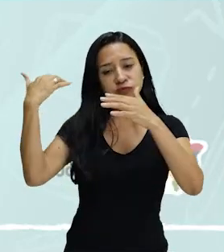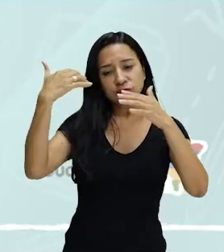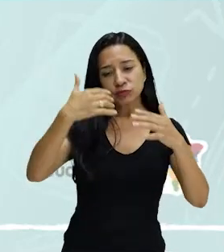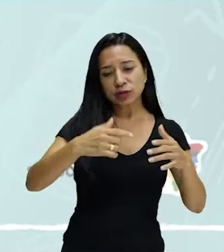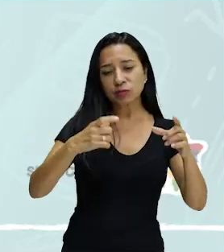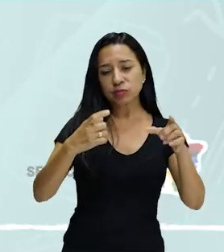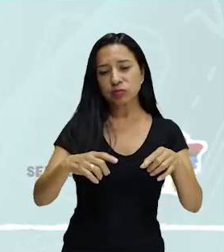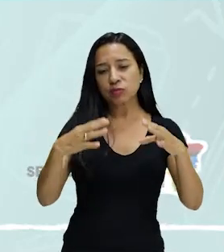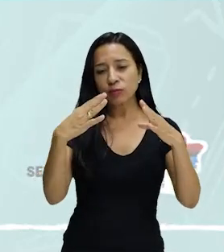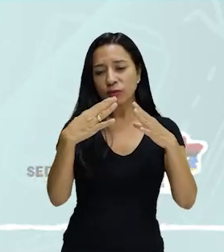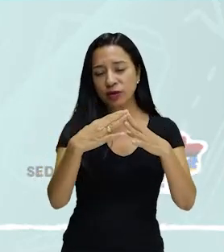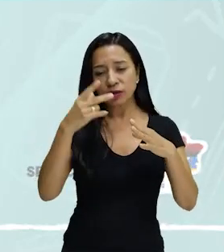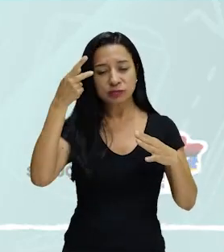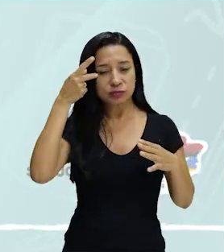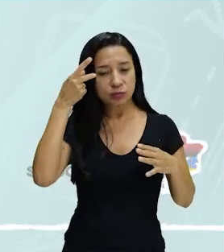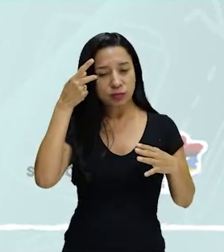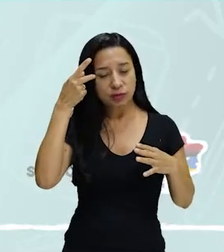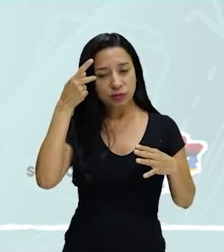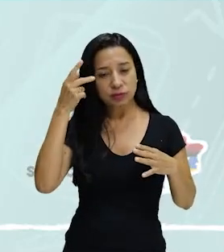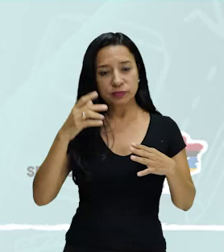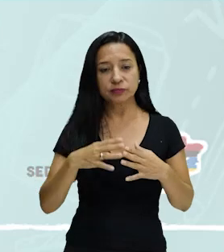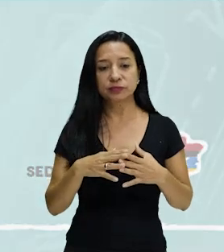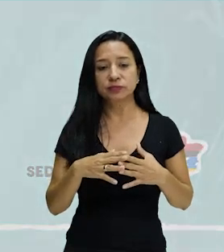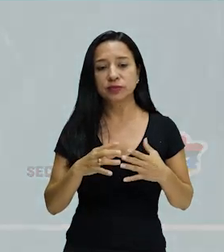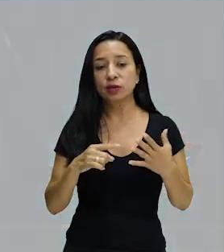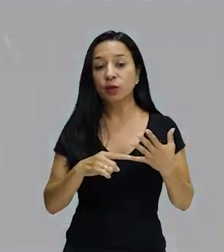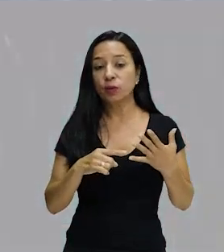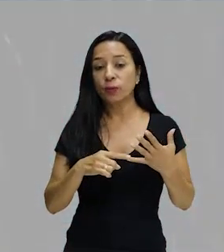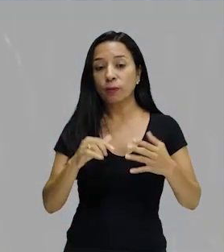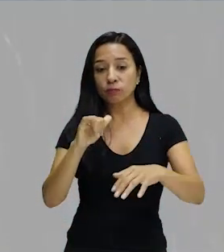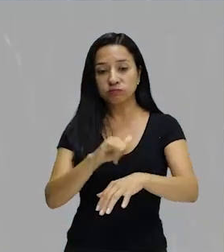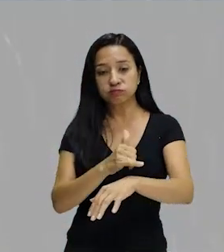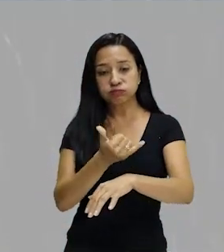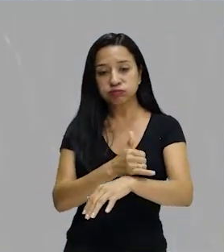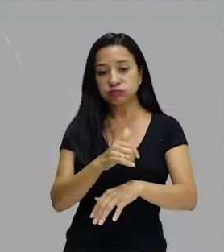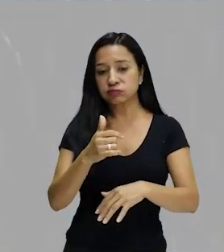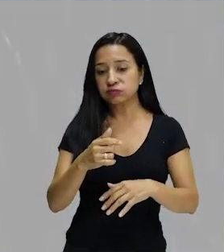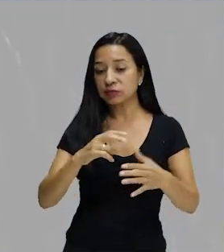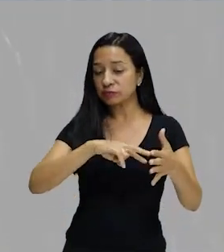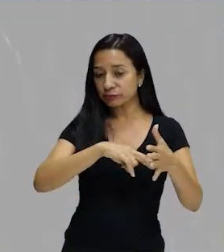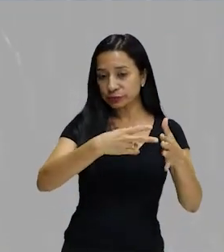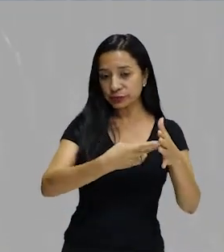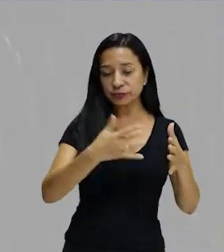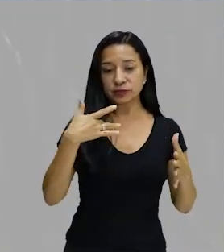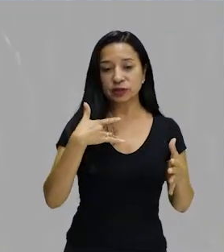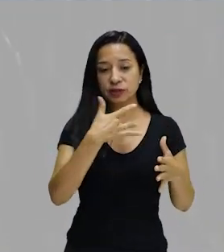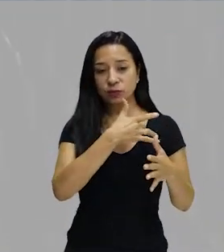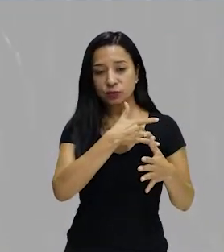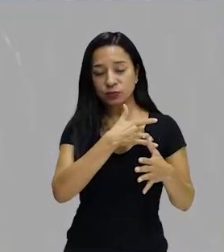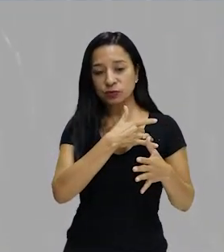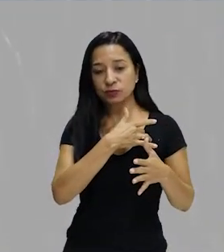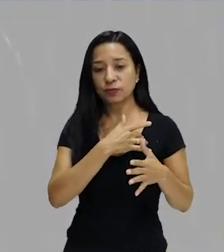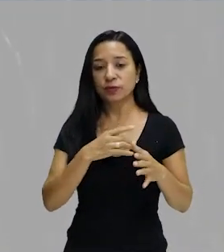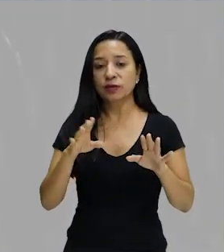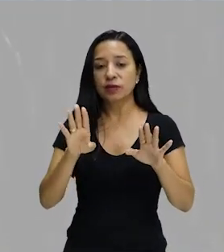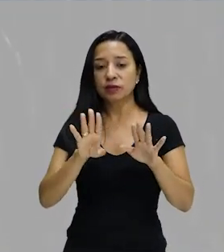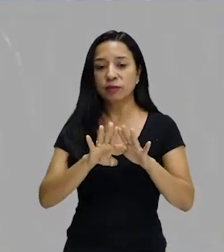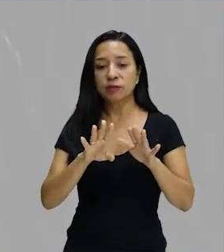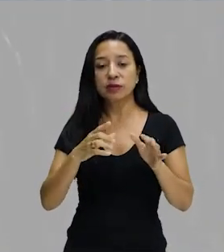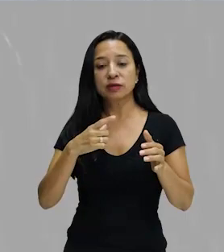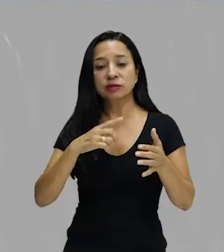Paulo no sentido de morar, certo? E muita gordura não implica saúde. Implicar também tem